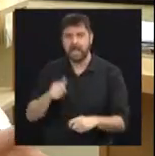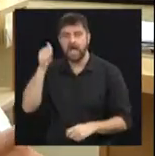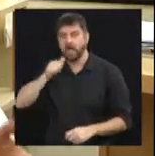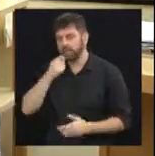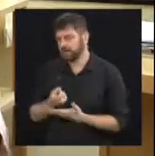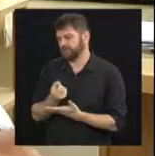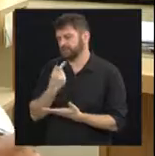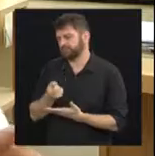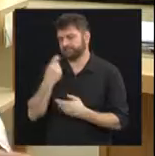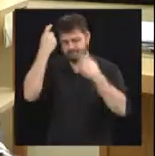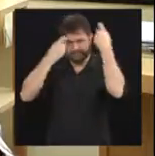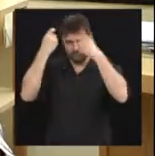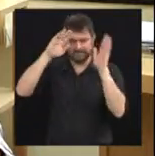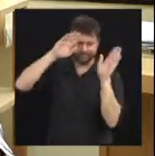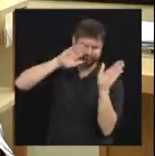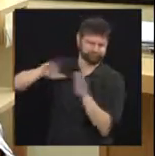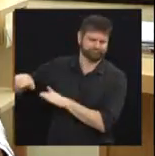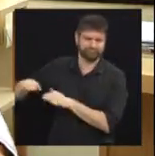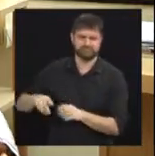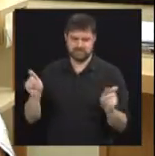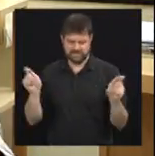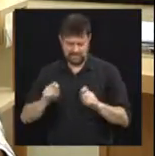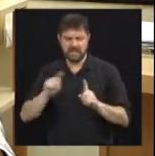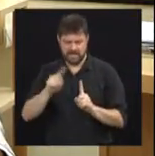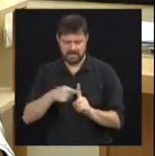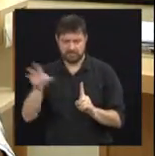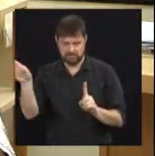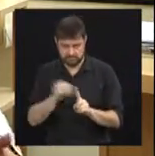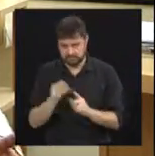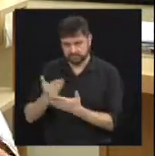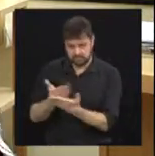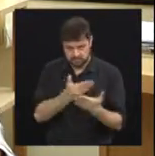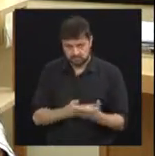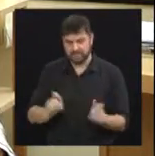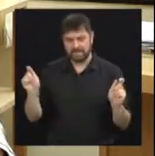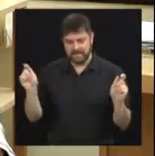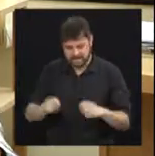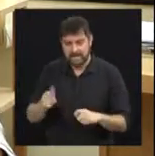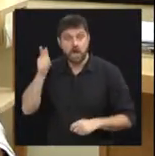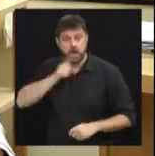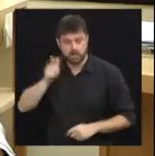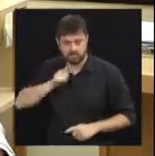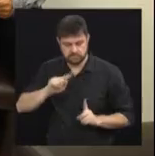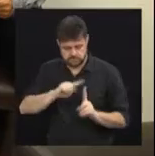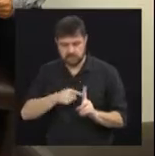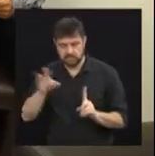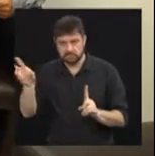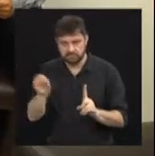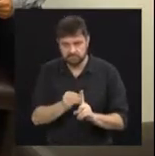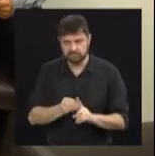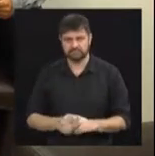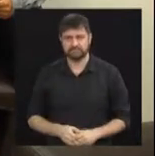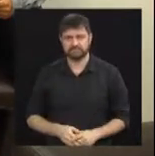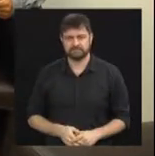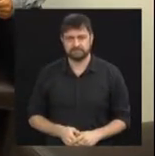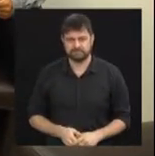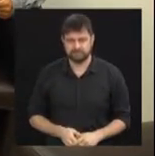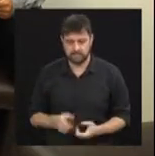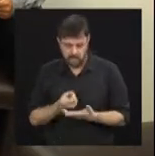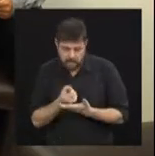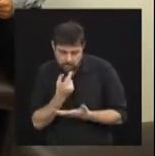podem ficar despreocupadas. Os estudos mostram que realmente não há um comprometimento da fertilidade futura. Isso no caso